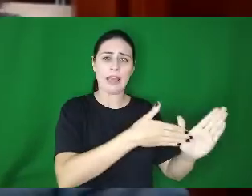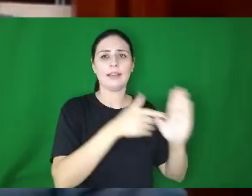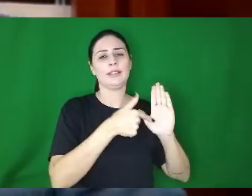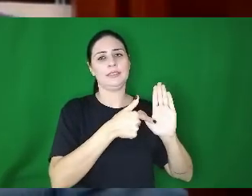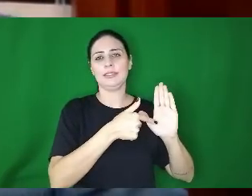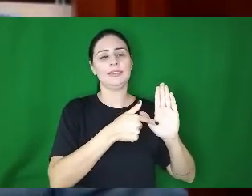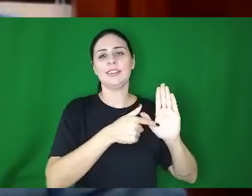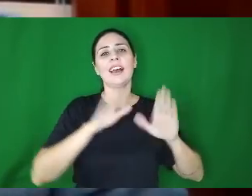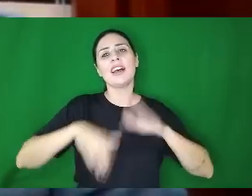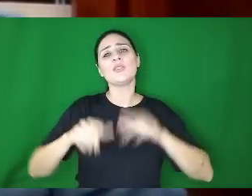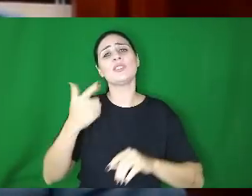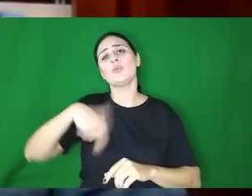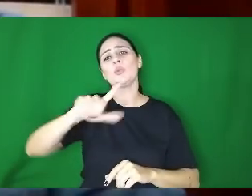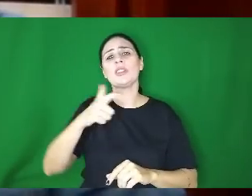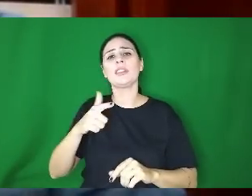está pensando